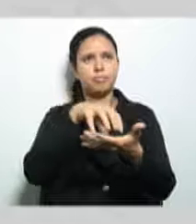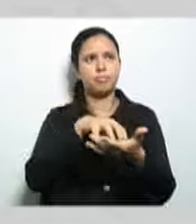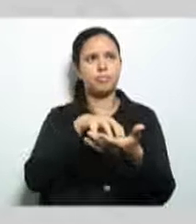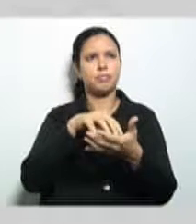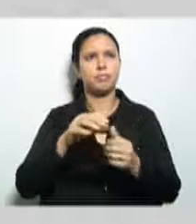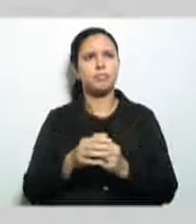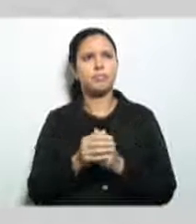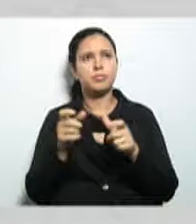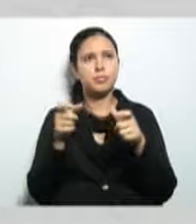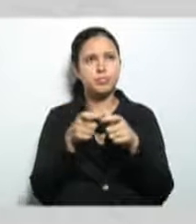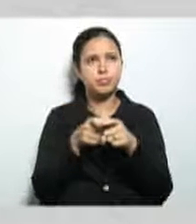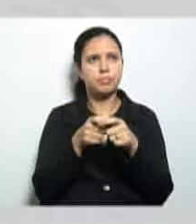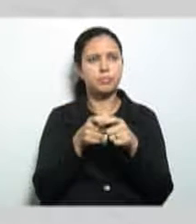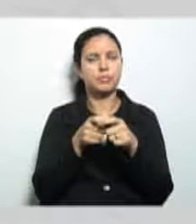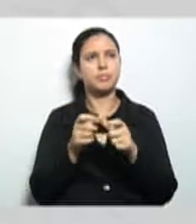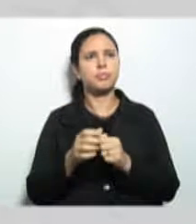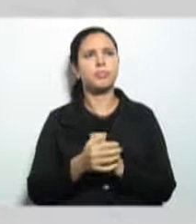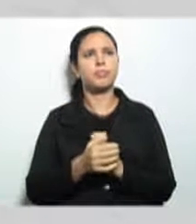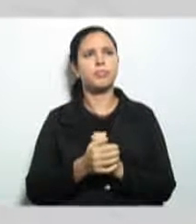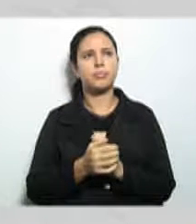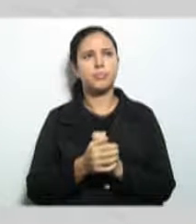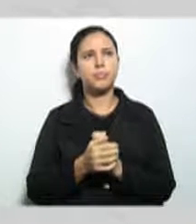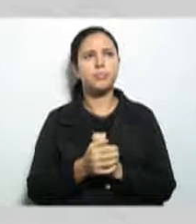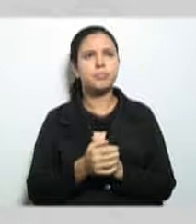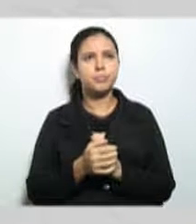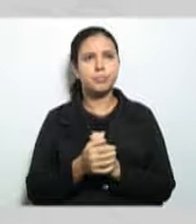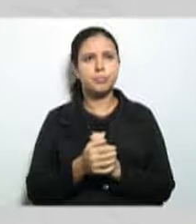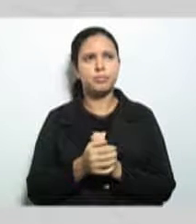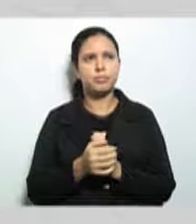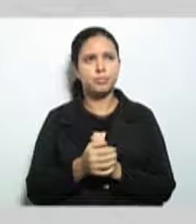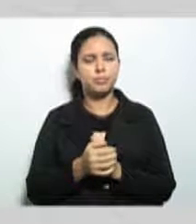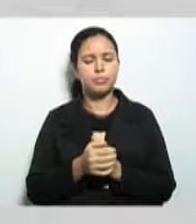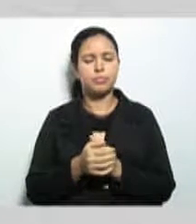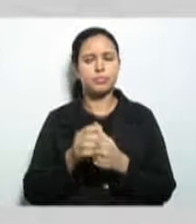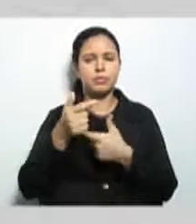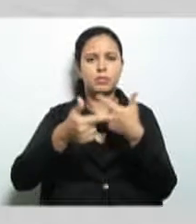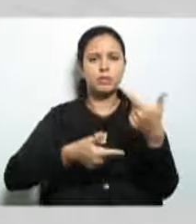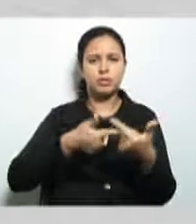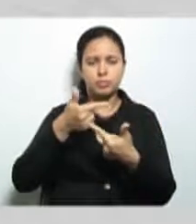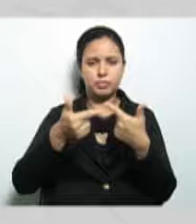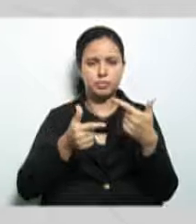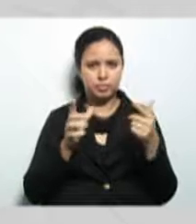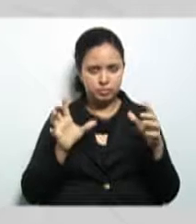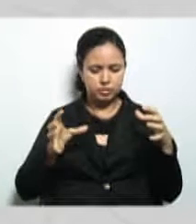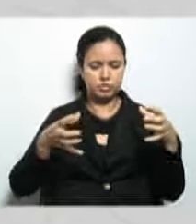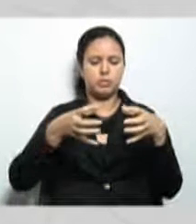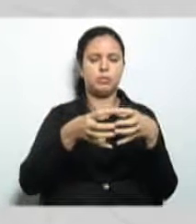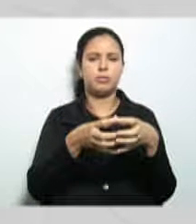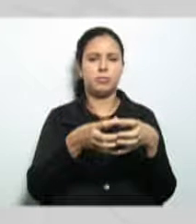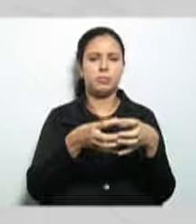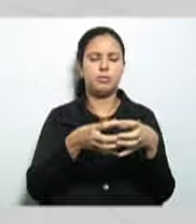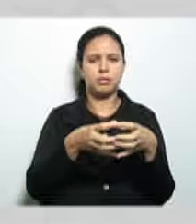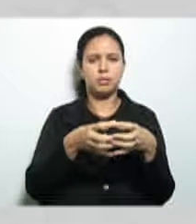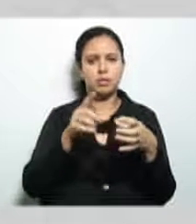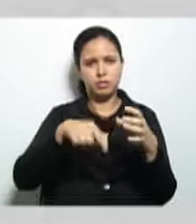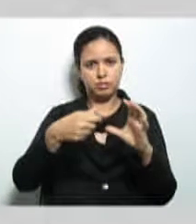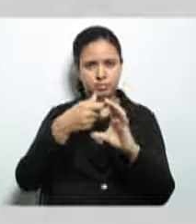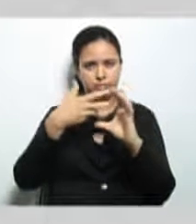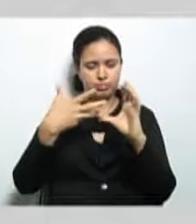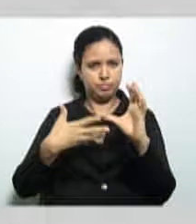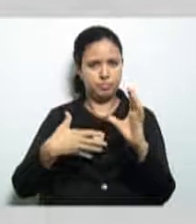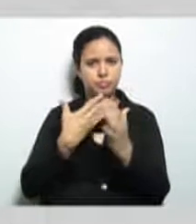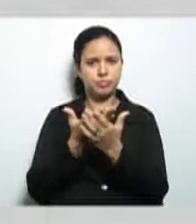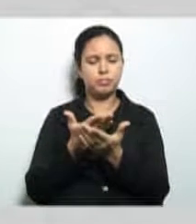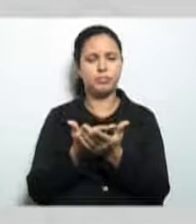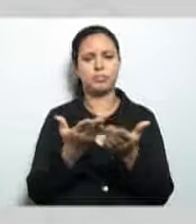nessas pequenas comunidades. O trabalho era coletivo. Outra característica que a gente viu hoje